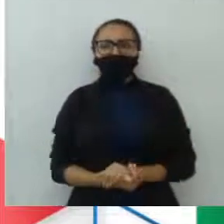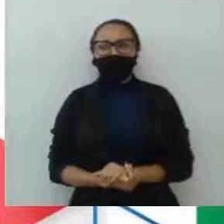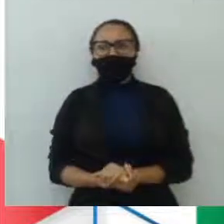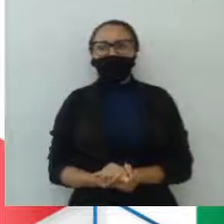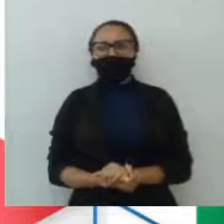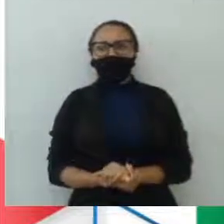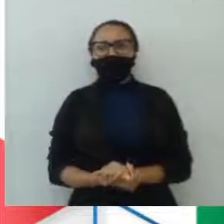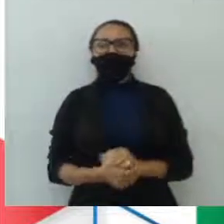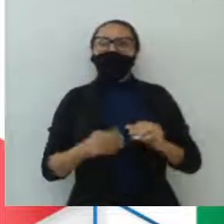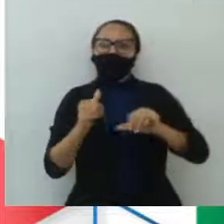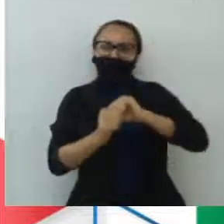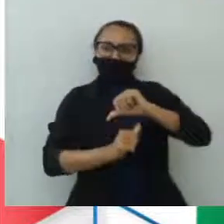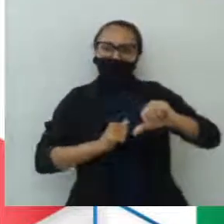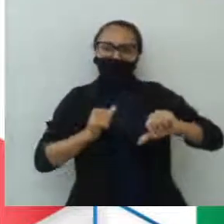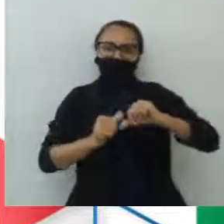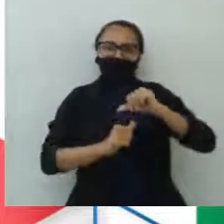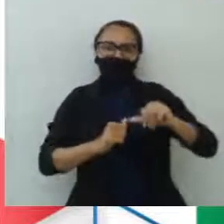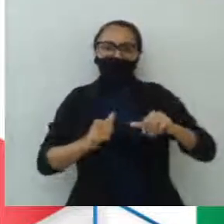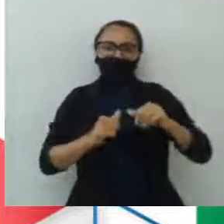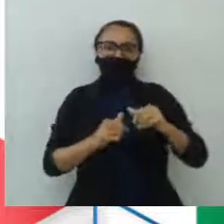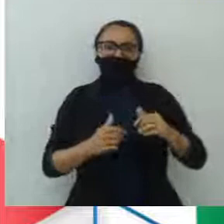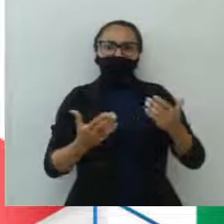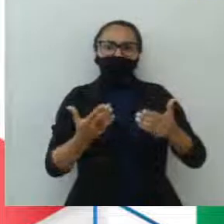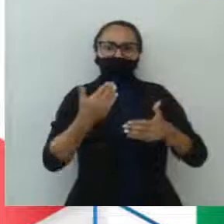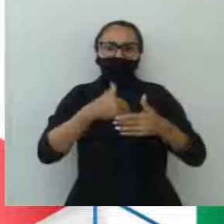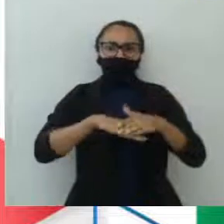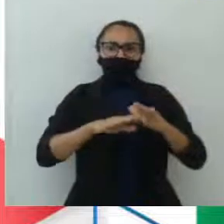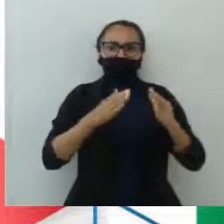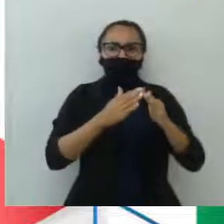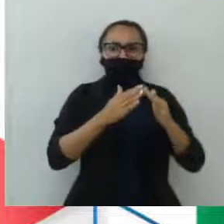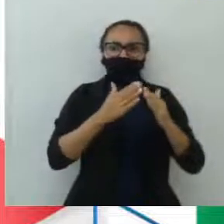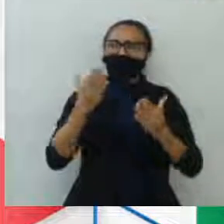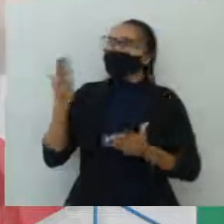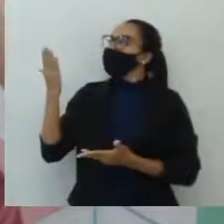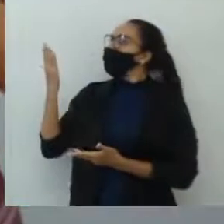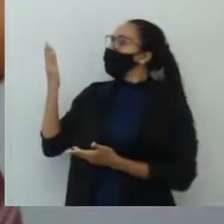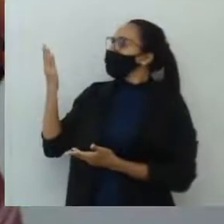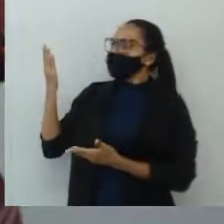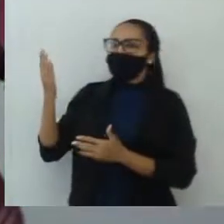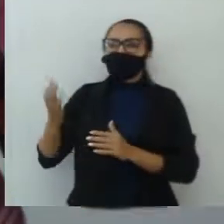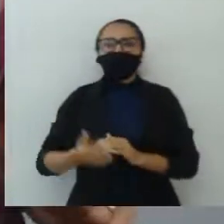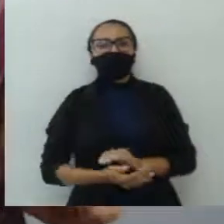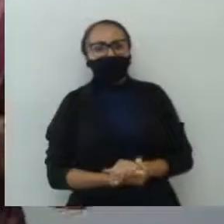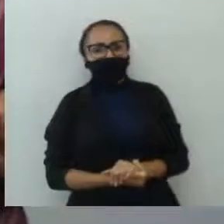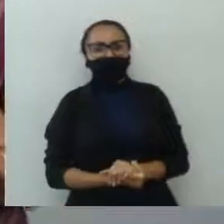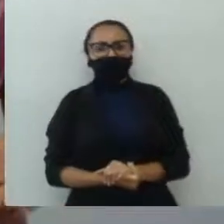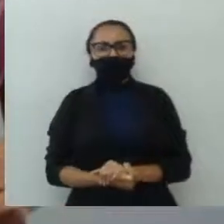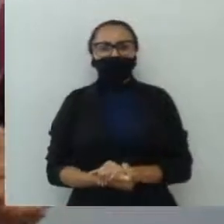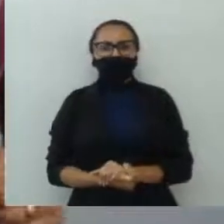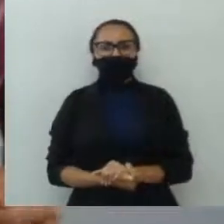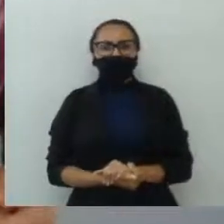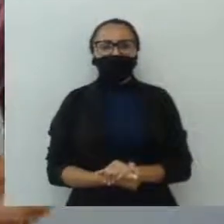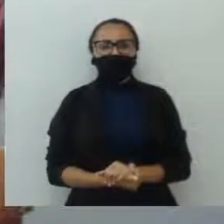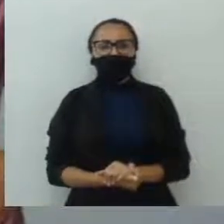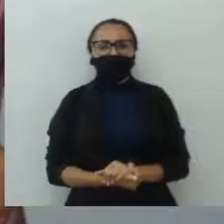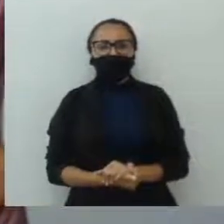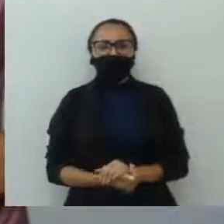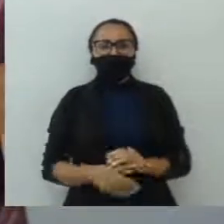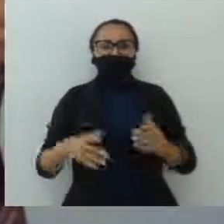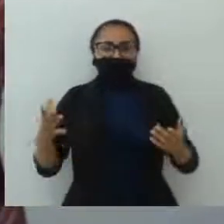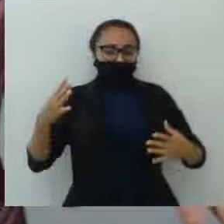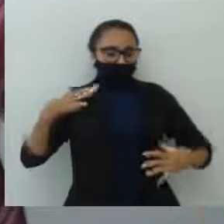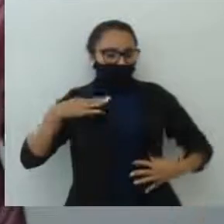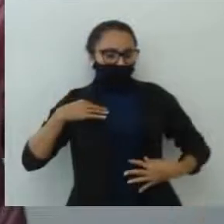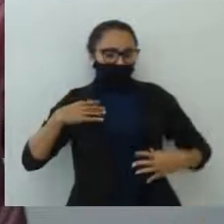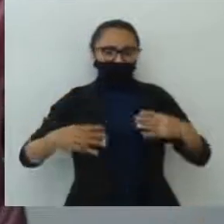que foi transformado na parte interna de uma casa. Então o cenógrafo estuda todos esses elementos. O figurino,